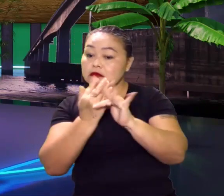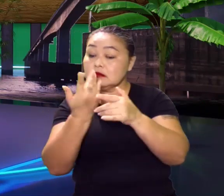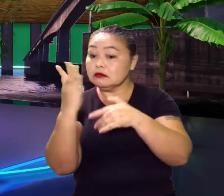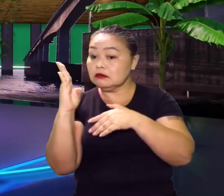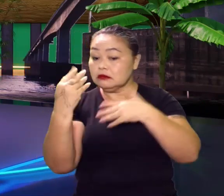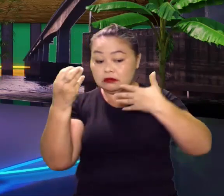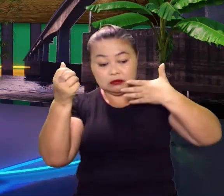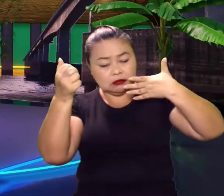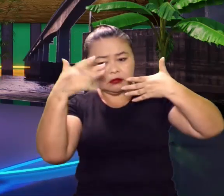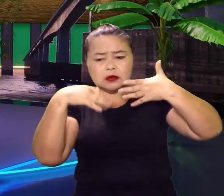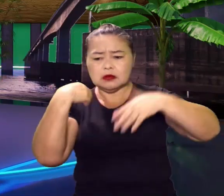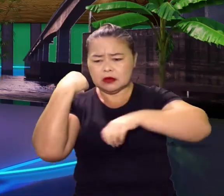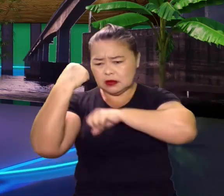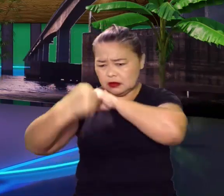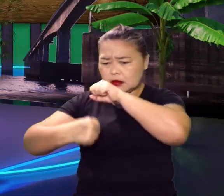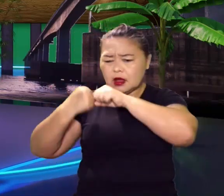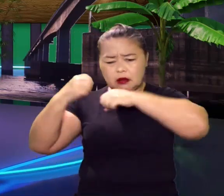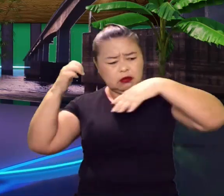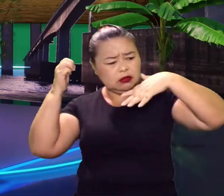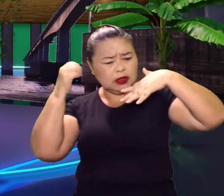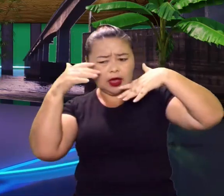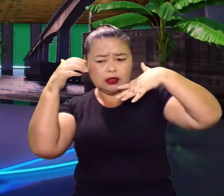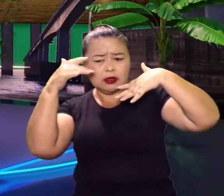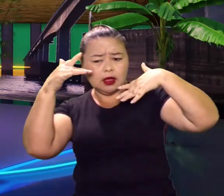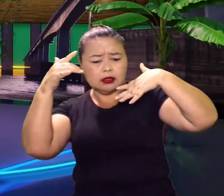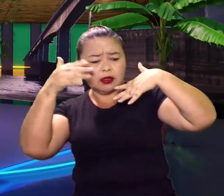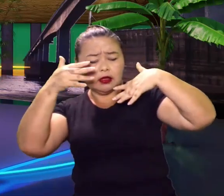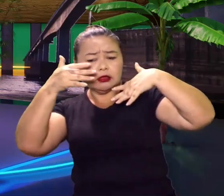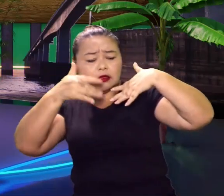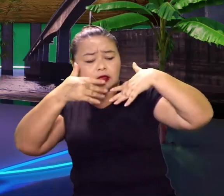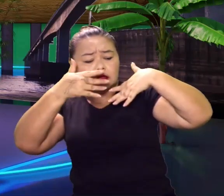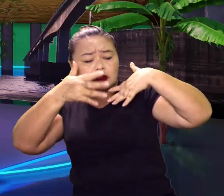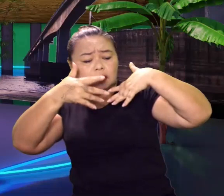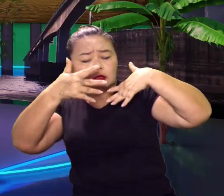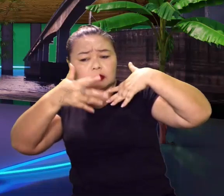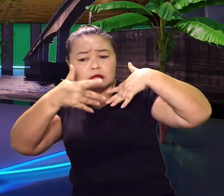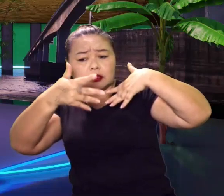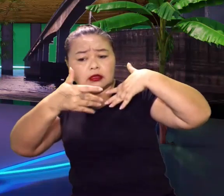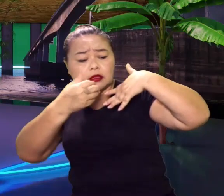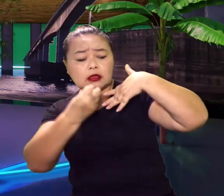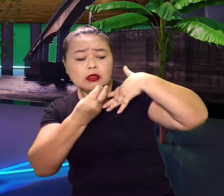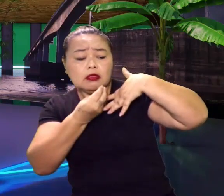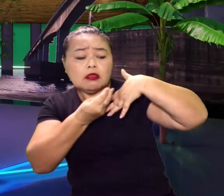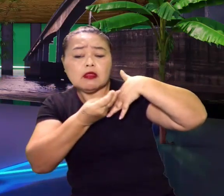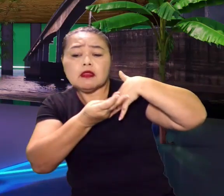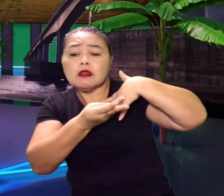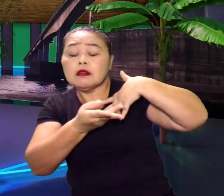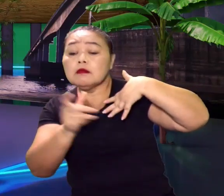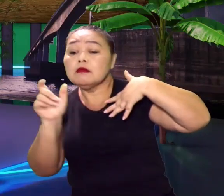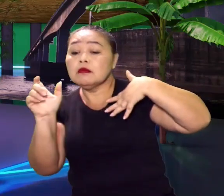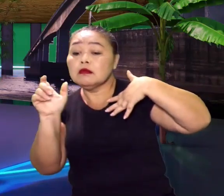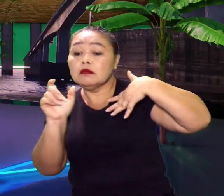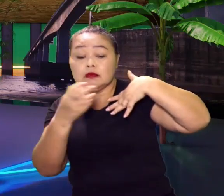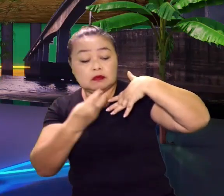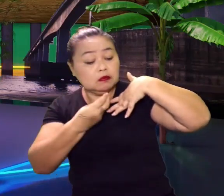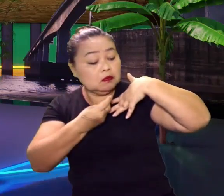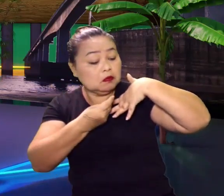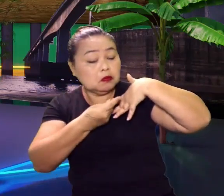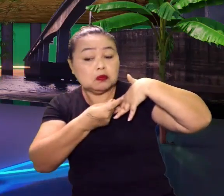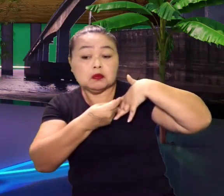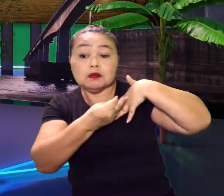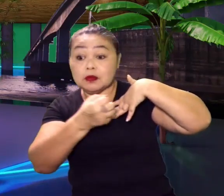biológico, milhões e milhões de anos, a ação dos processos exógenos, ou seja, os